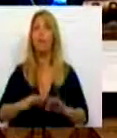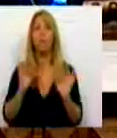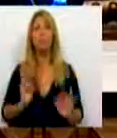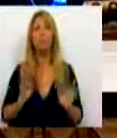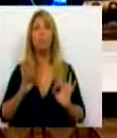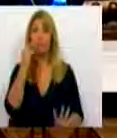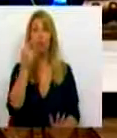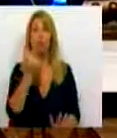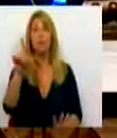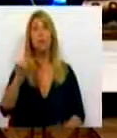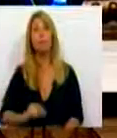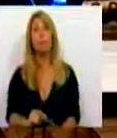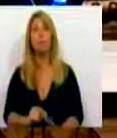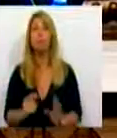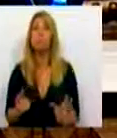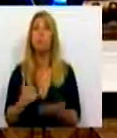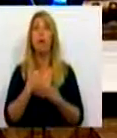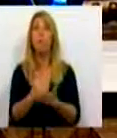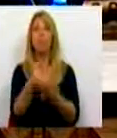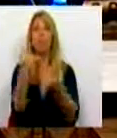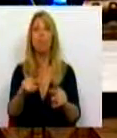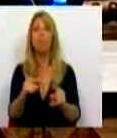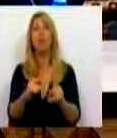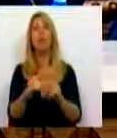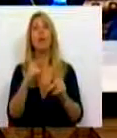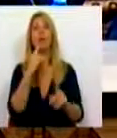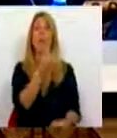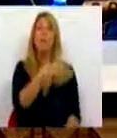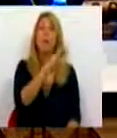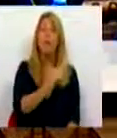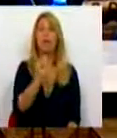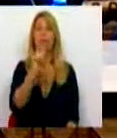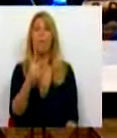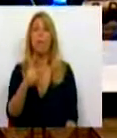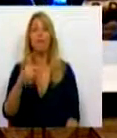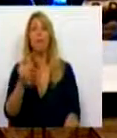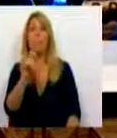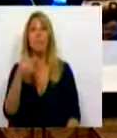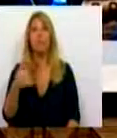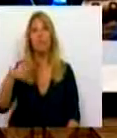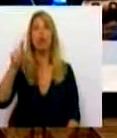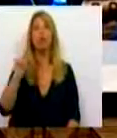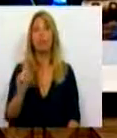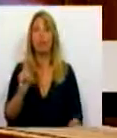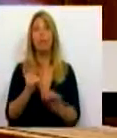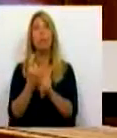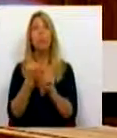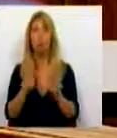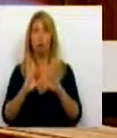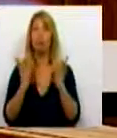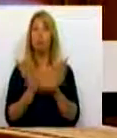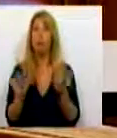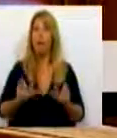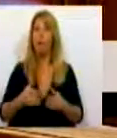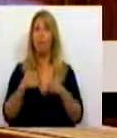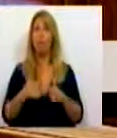também na especialidade e mereceu o apoio do Partido Socialista, do PEV, do Partido Comunista Português e do Bloco de Esquerda, porque é no seu todo um bom orçamento